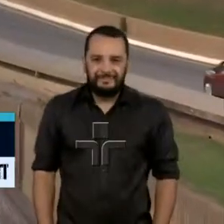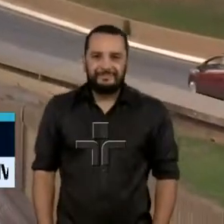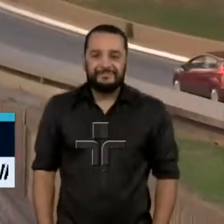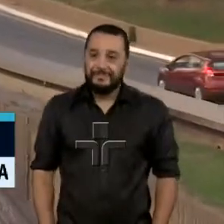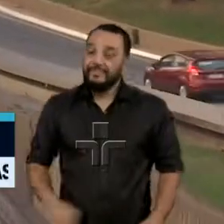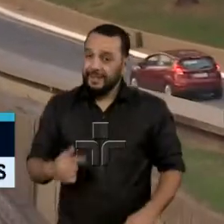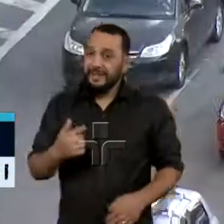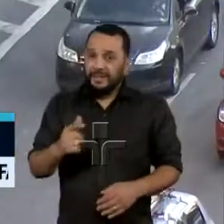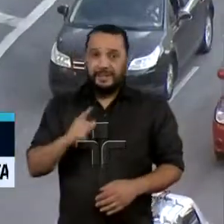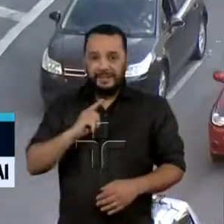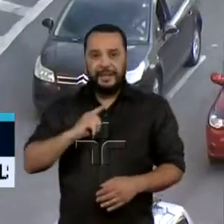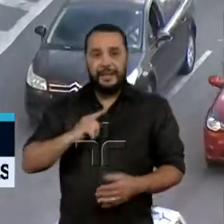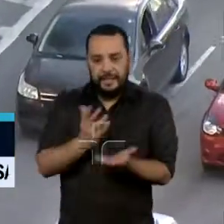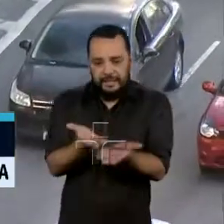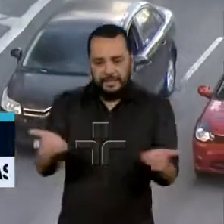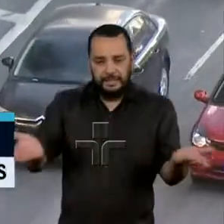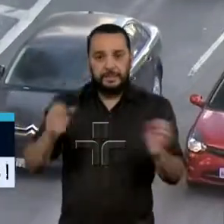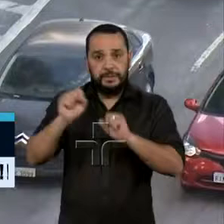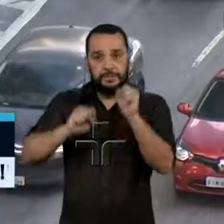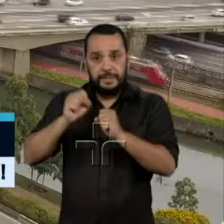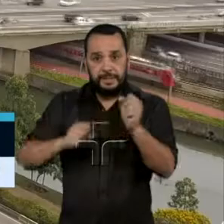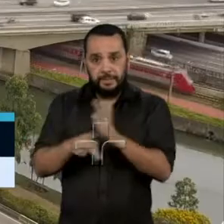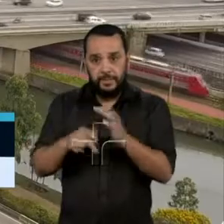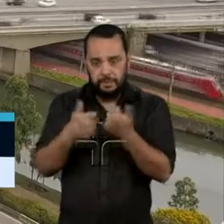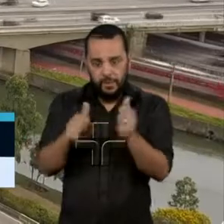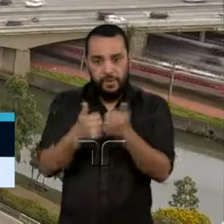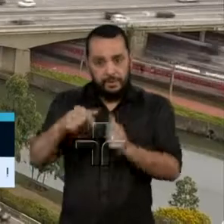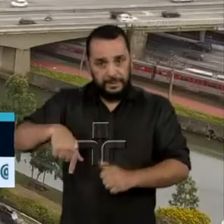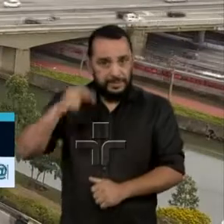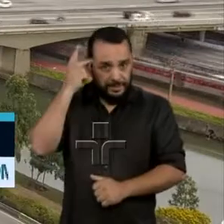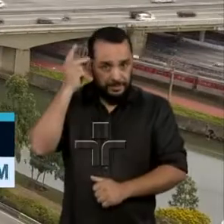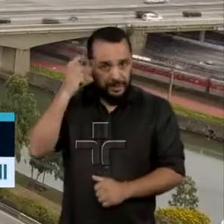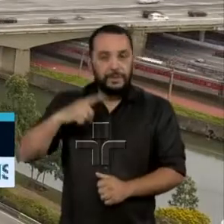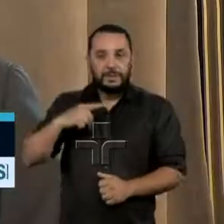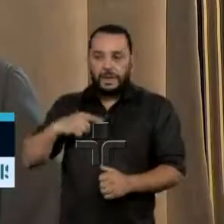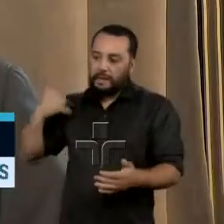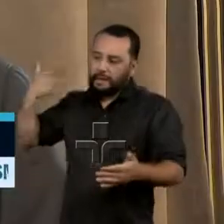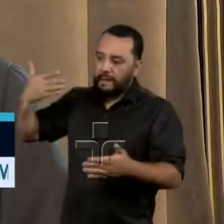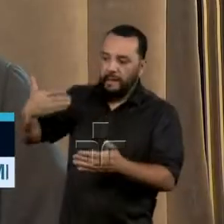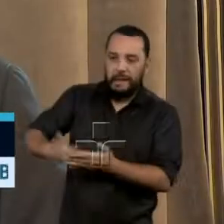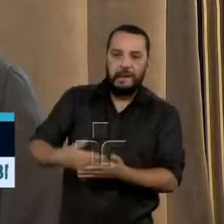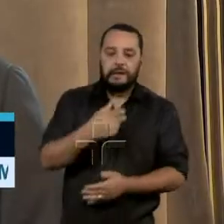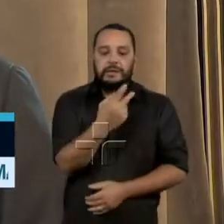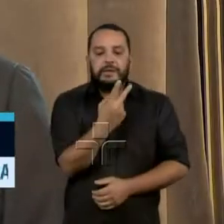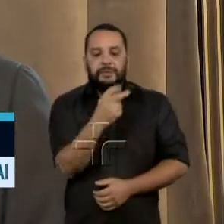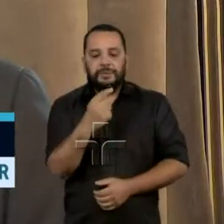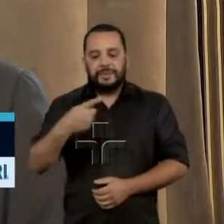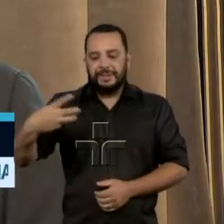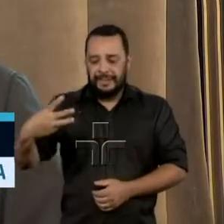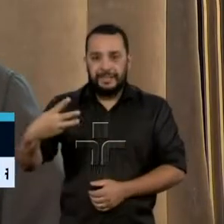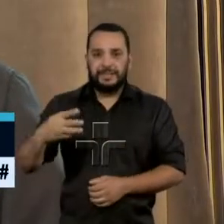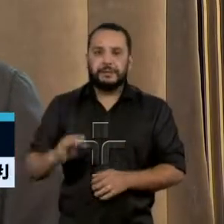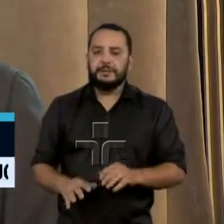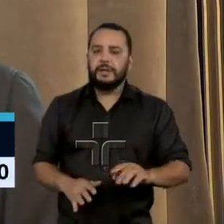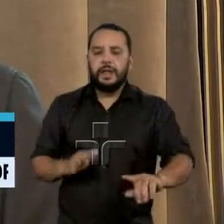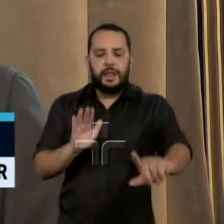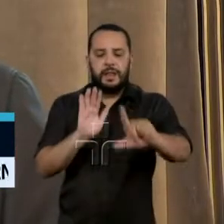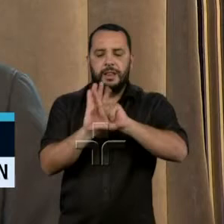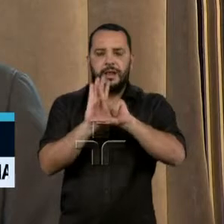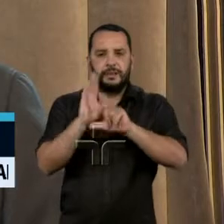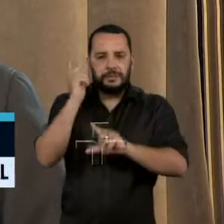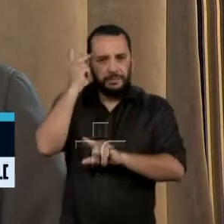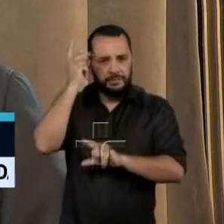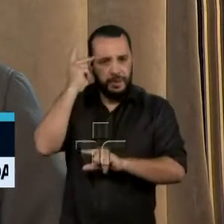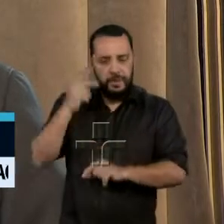O processo de licitação de empresas de ônibus na cidade se arrasta desde 2013. A lei paulistana de 2003